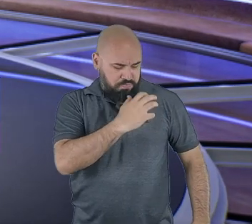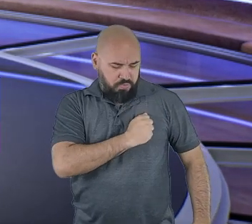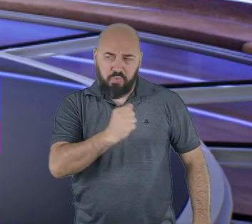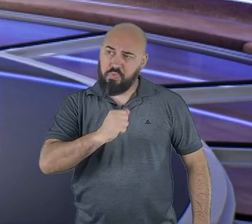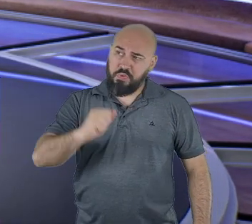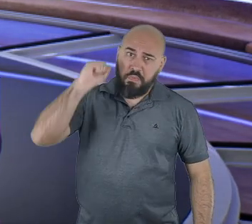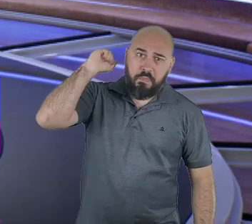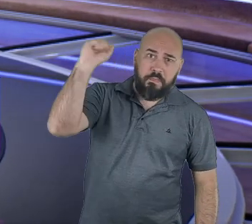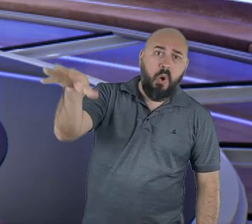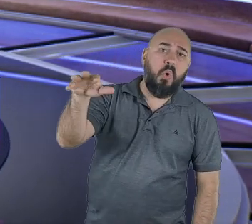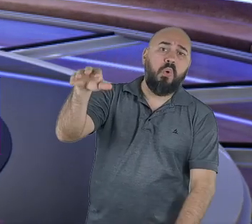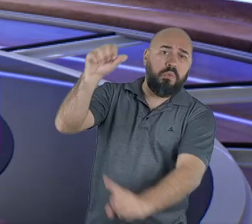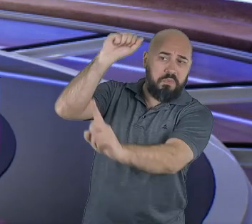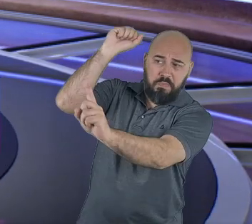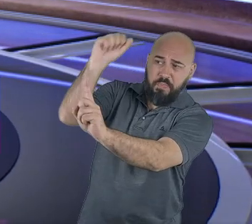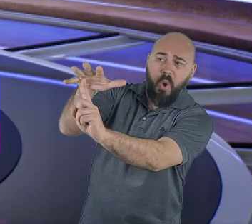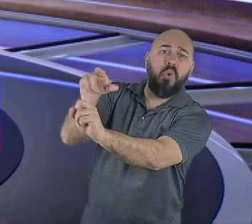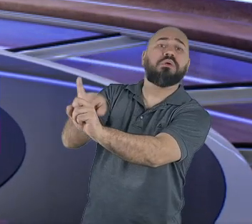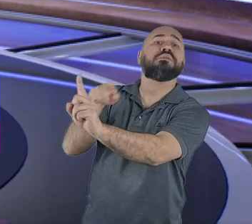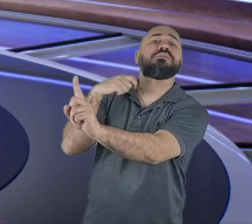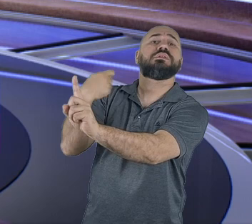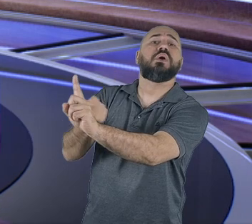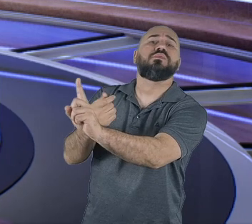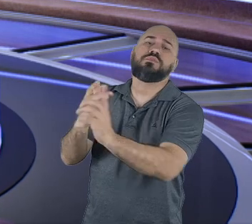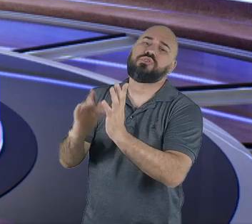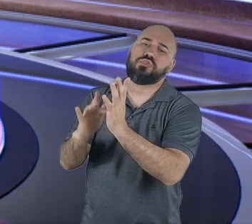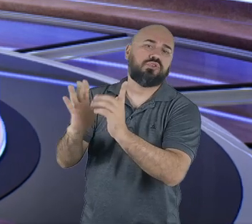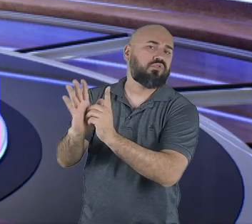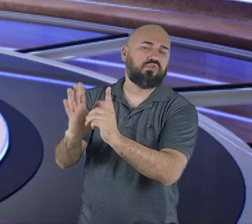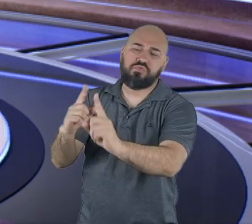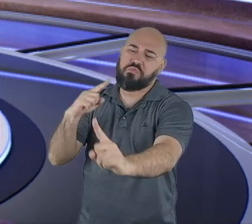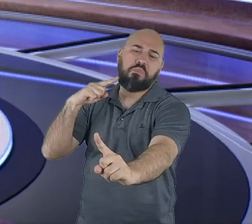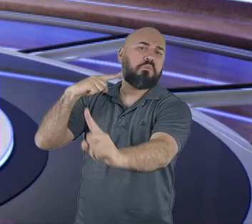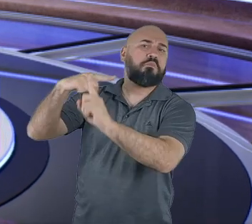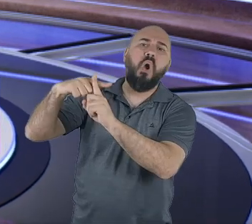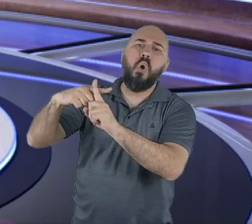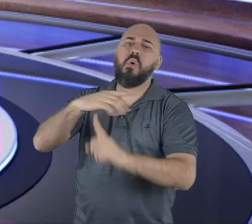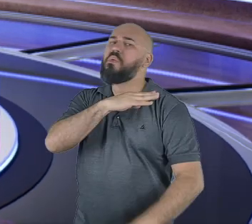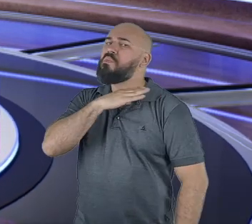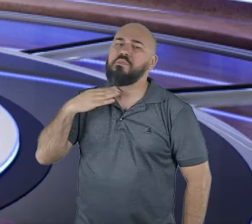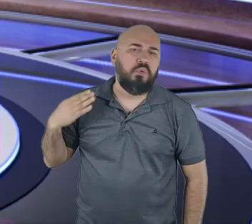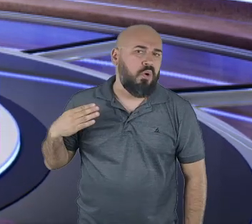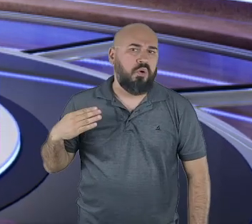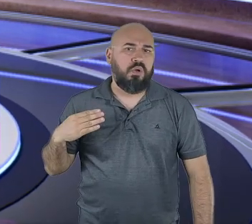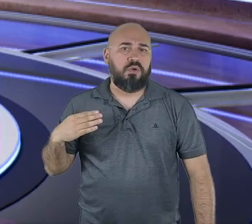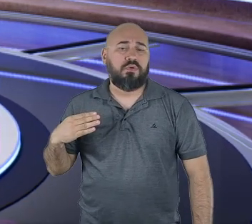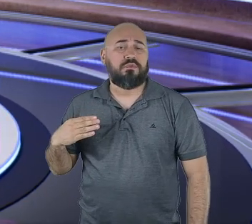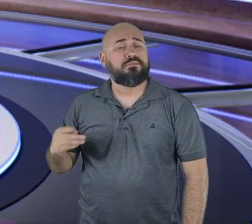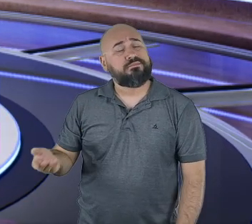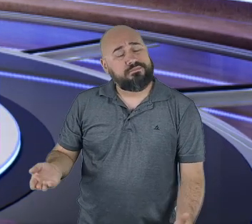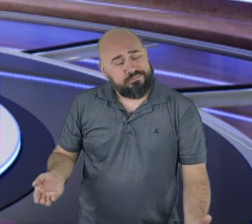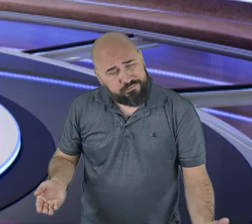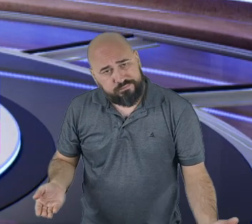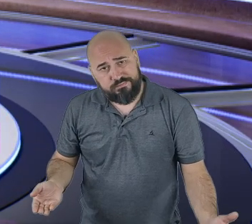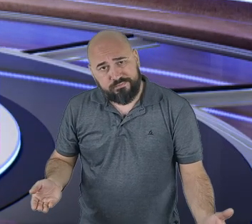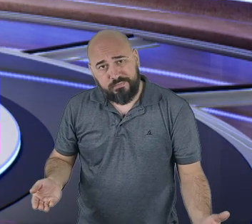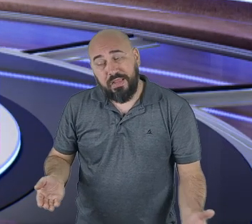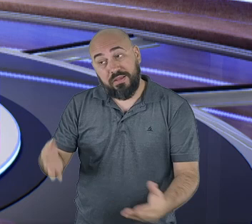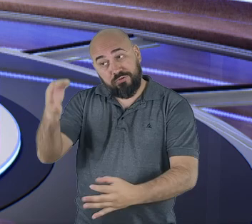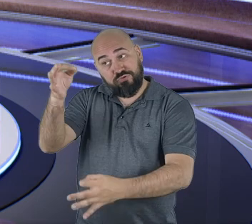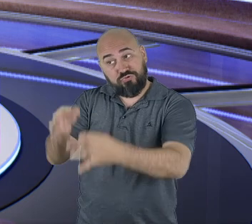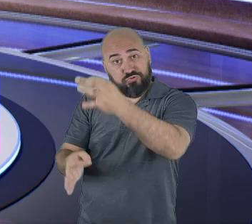do pecado é a morte. Sua justiça passa a ser contada para